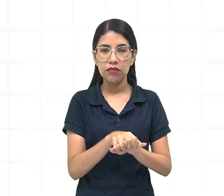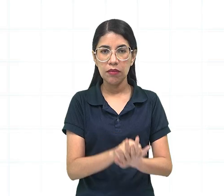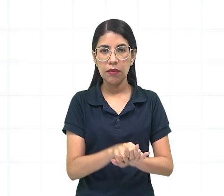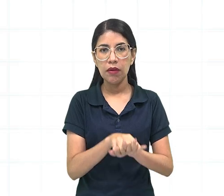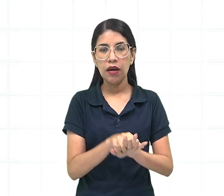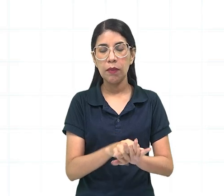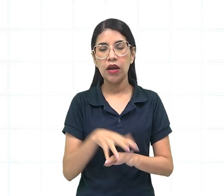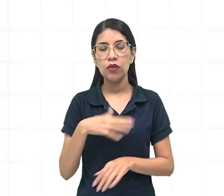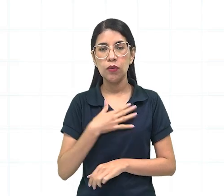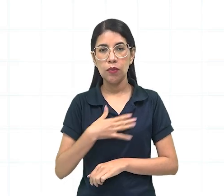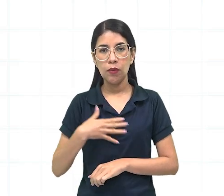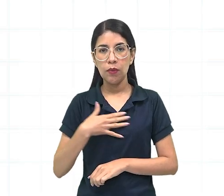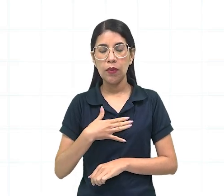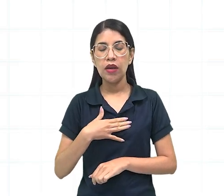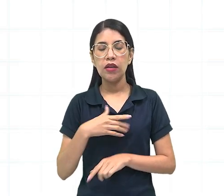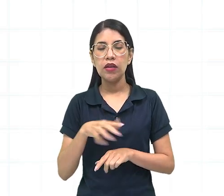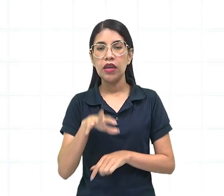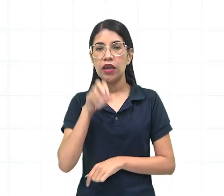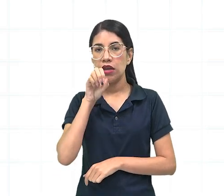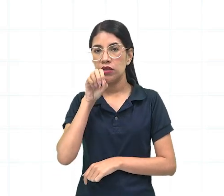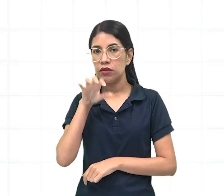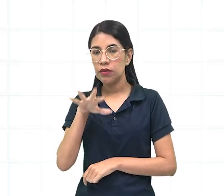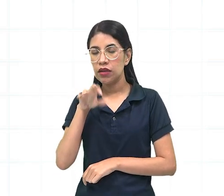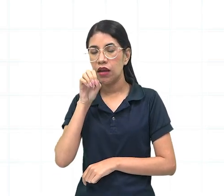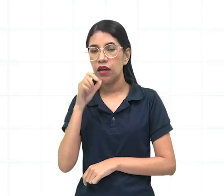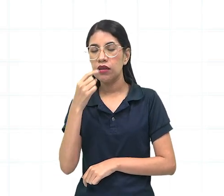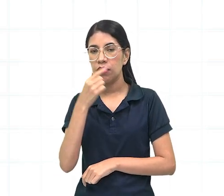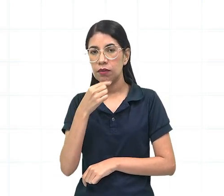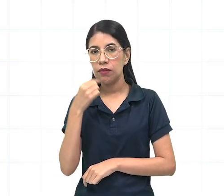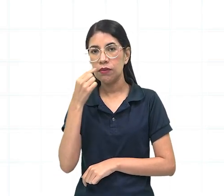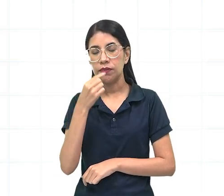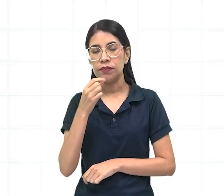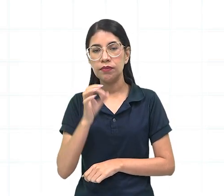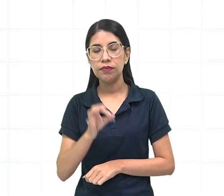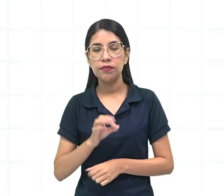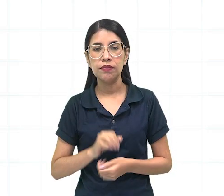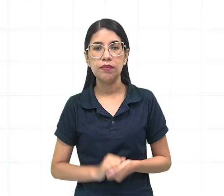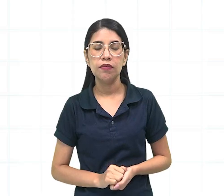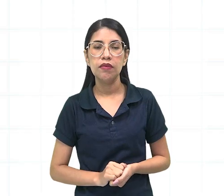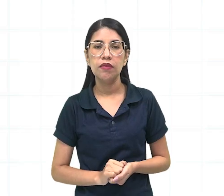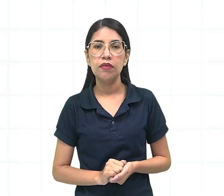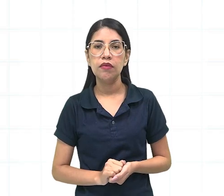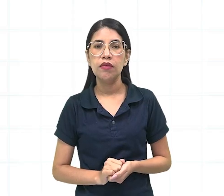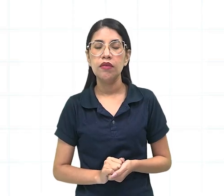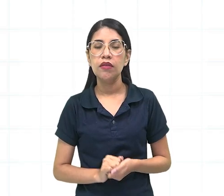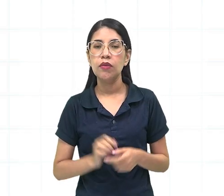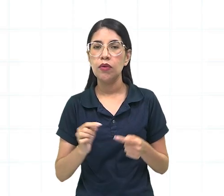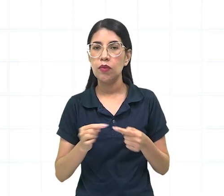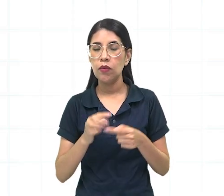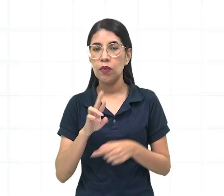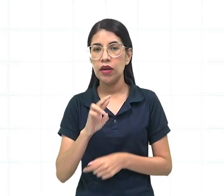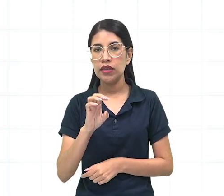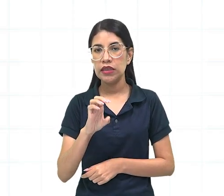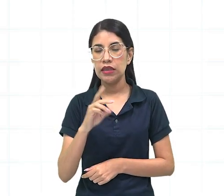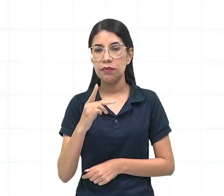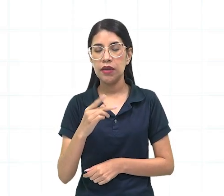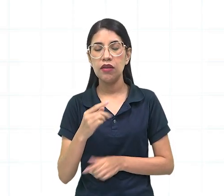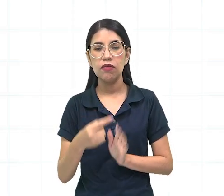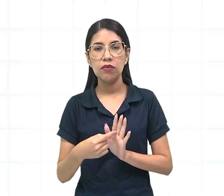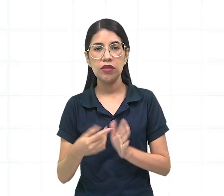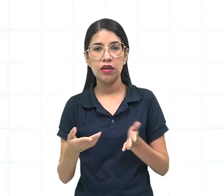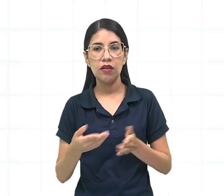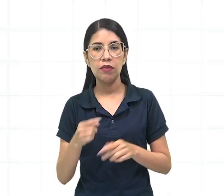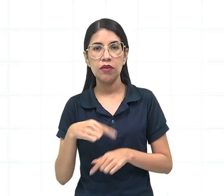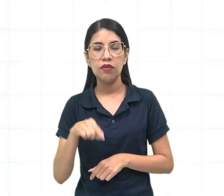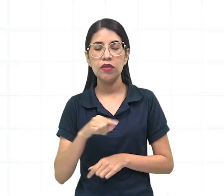vítima e respirar 2 vezes na boca da vítima, tá bom? Então esse é o sistema do RCP, que eu vou mostrar para